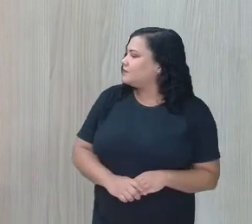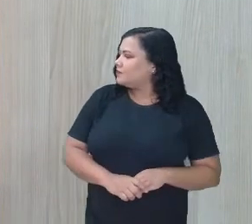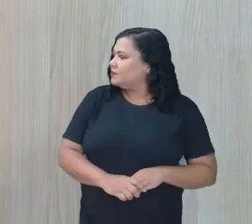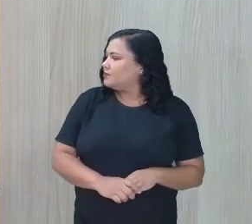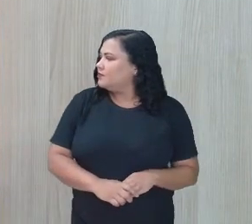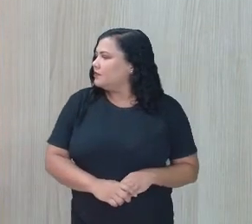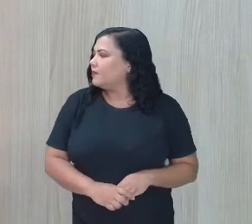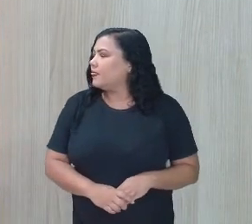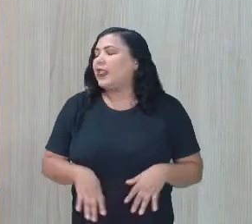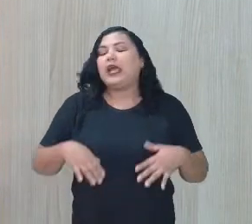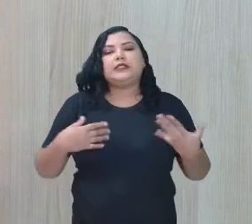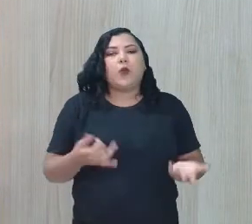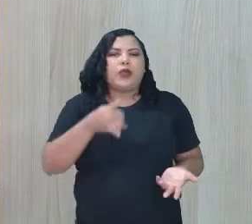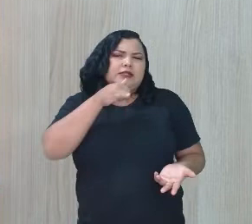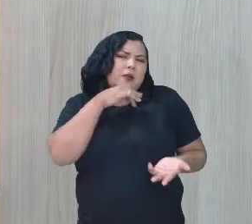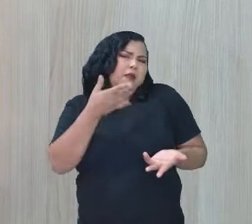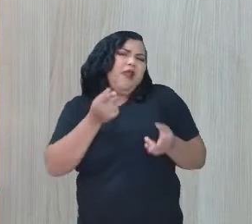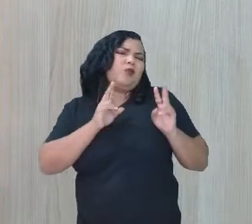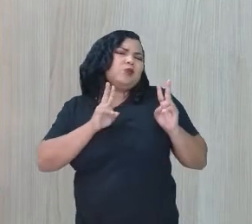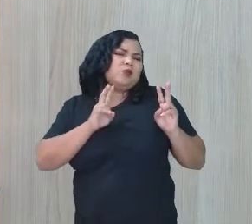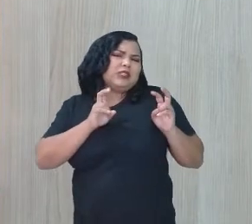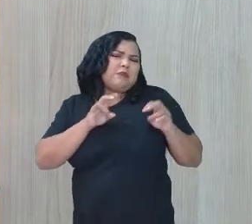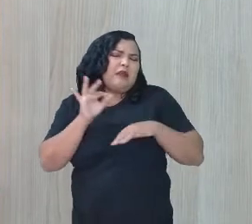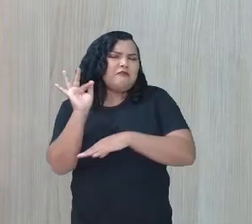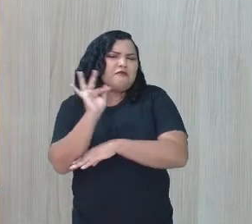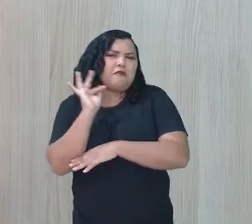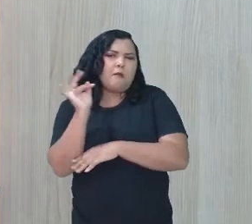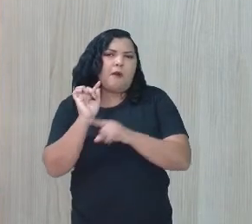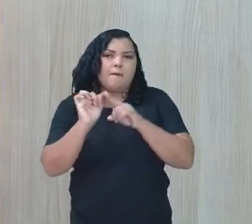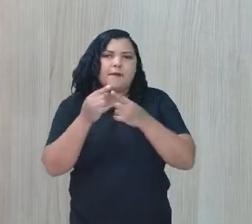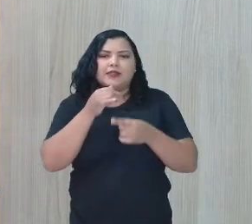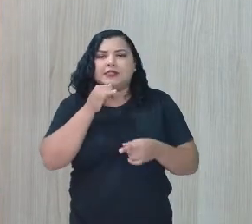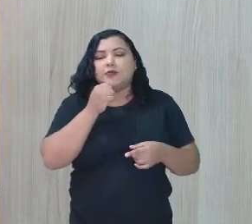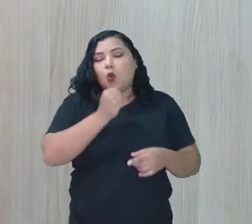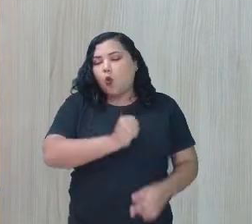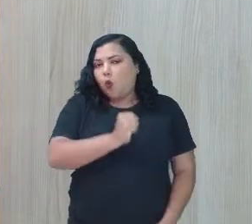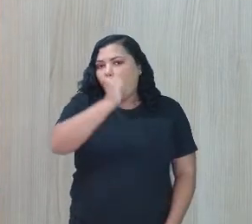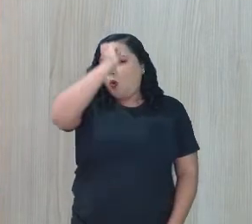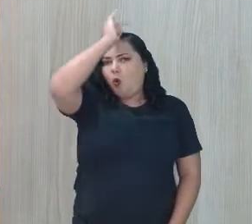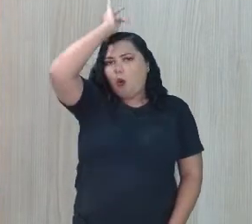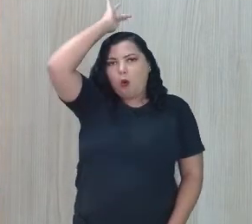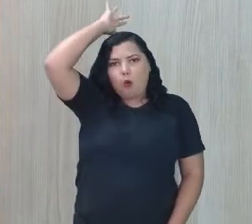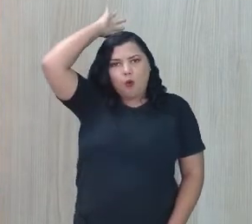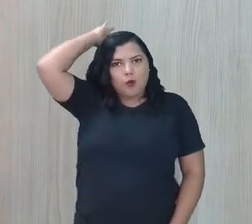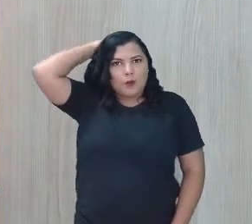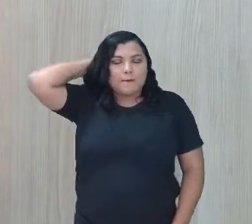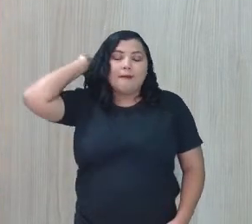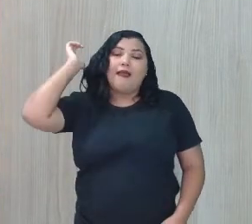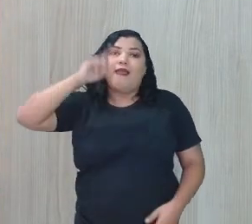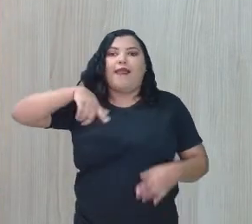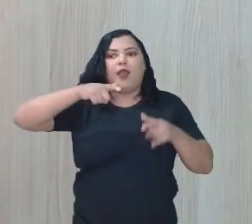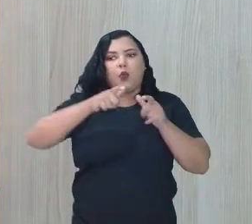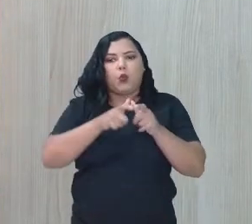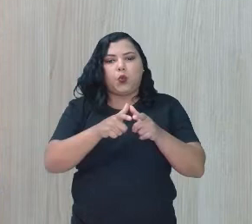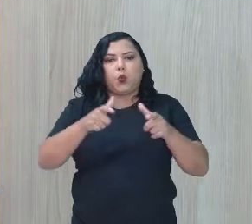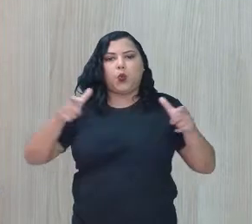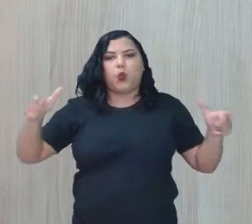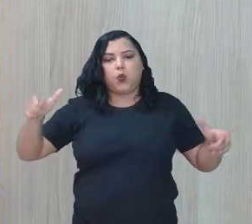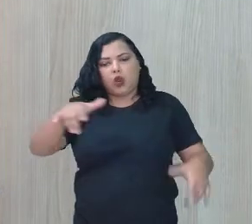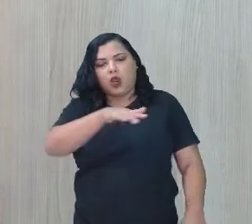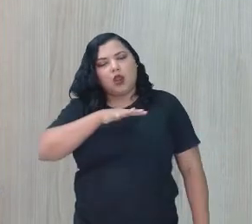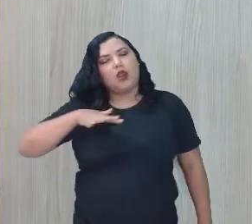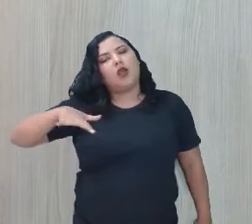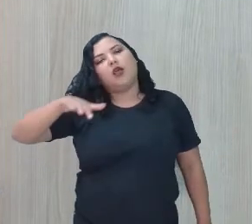existe uma questão formal aí, mas de modo geral, a gente tem observado que Roma, né, ela alcançou uma grande dimensão, na verdade, né, dominando